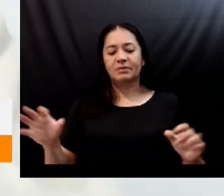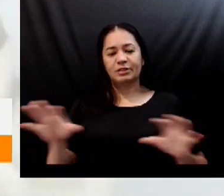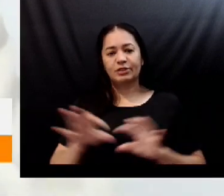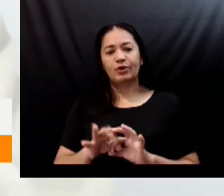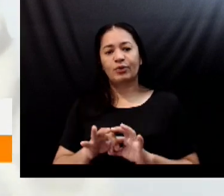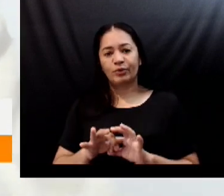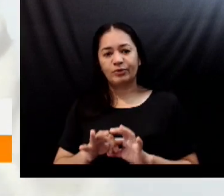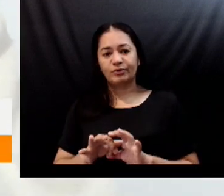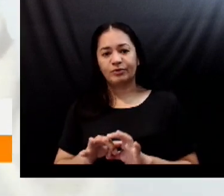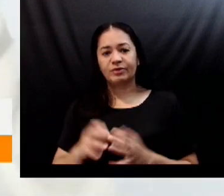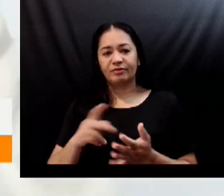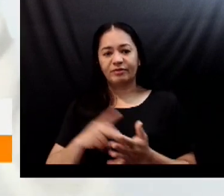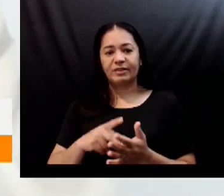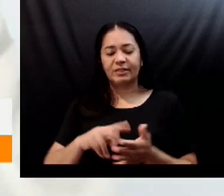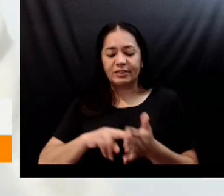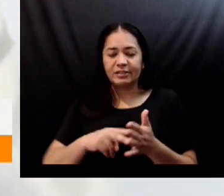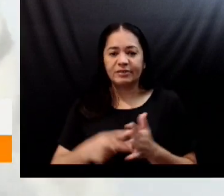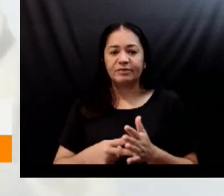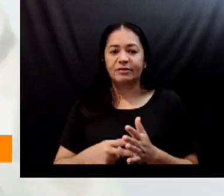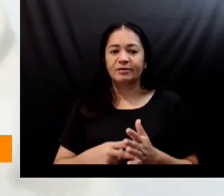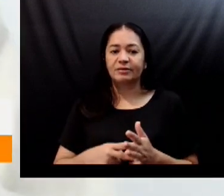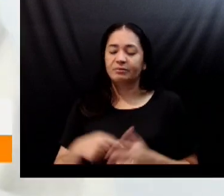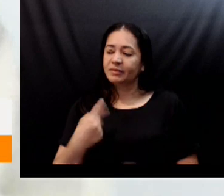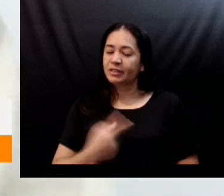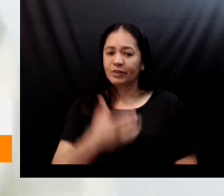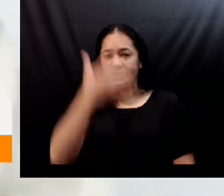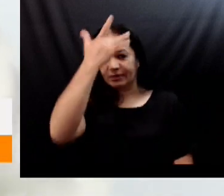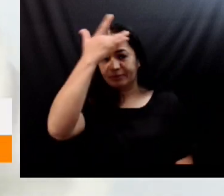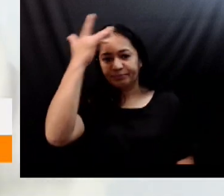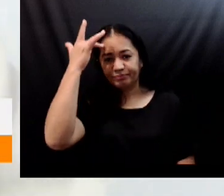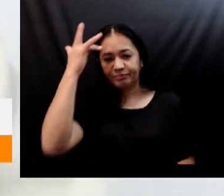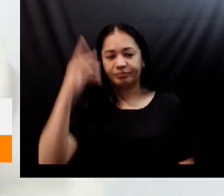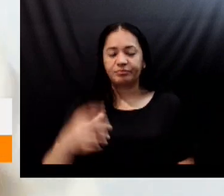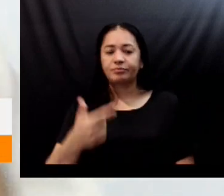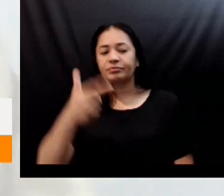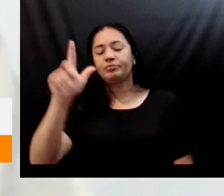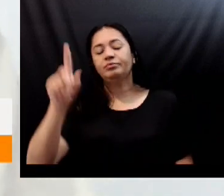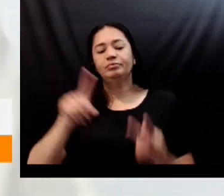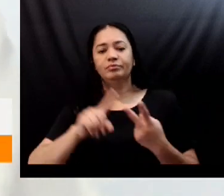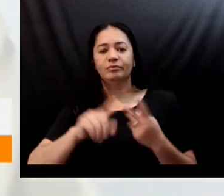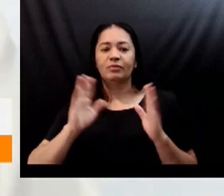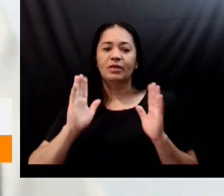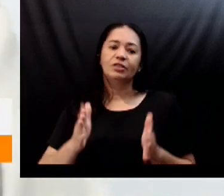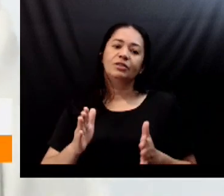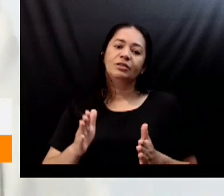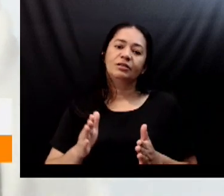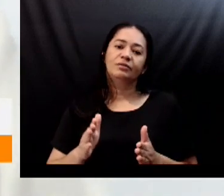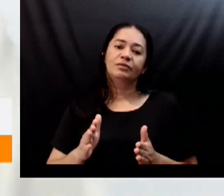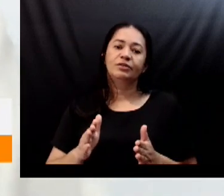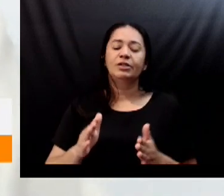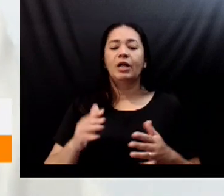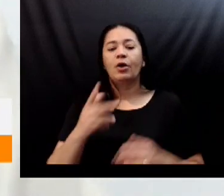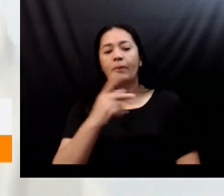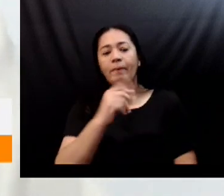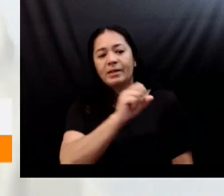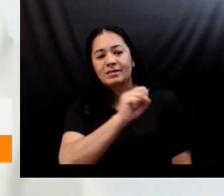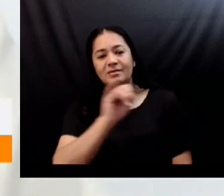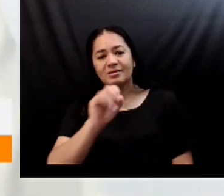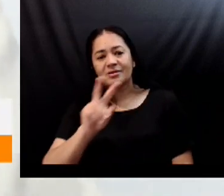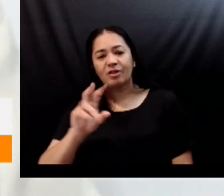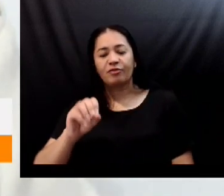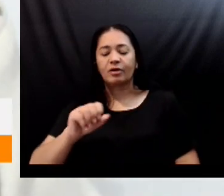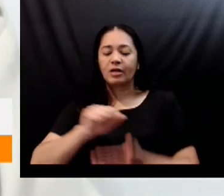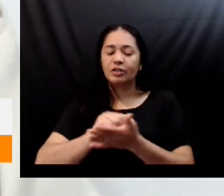faz sentido para a nossa saúde mental. O outro lado já é o lazer passivo, que são atividades que